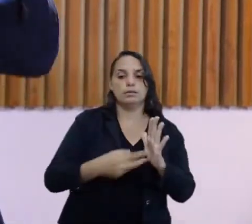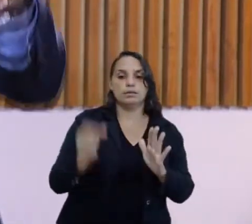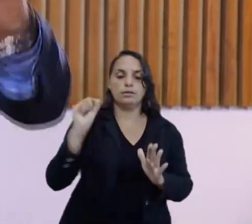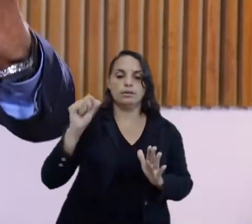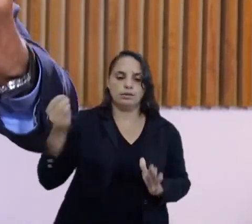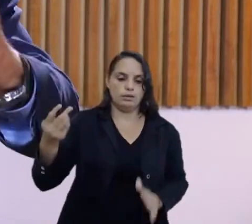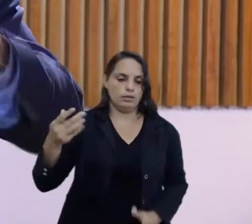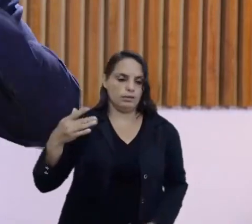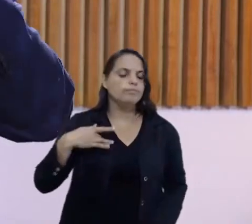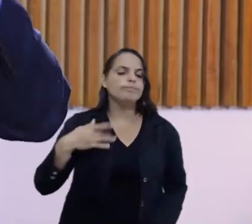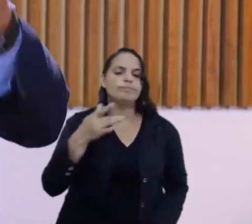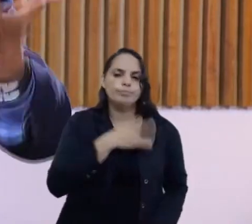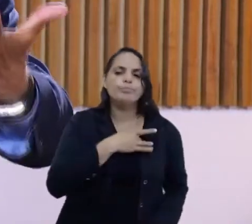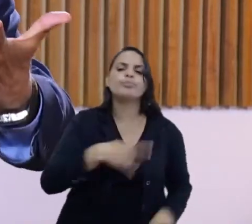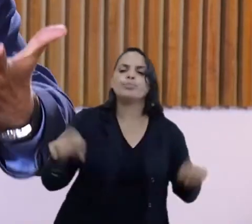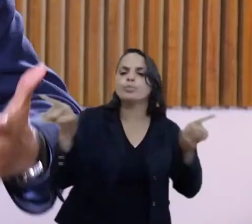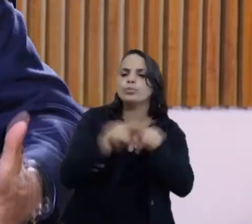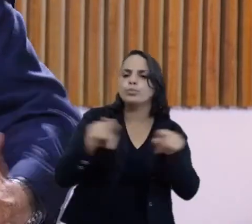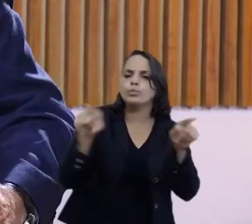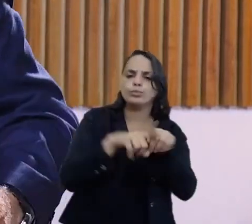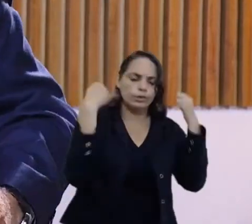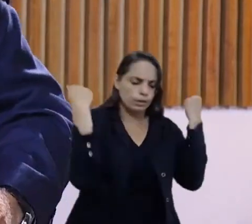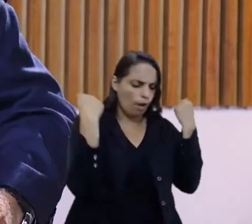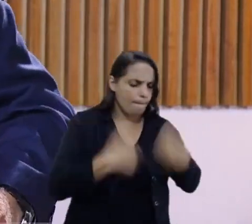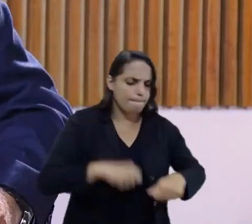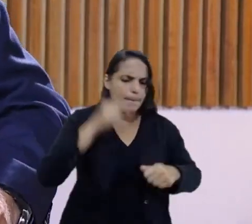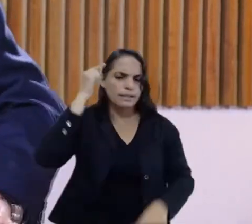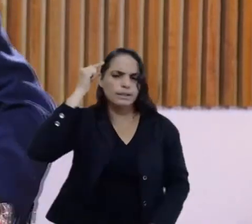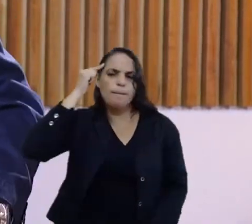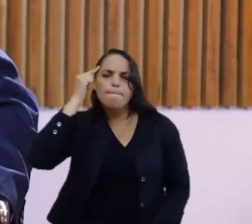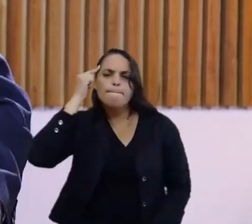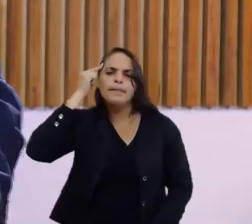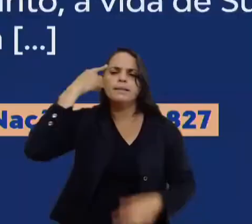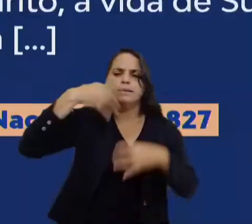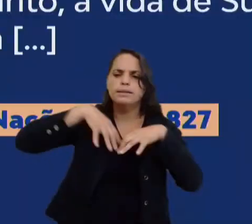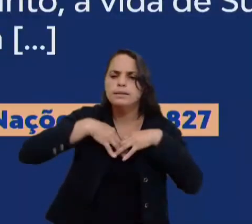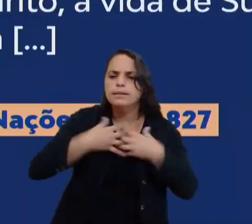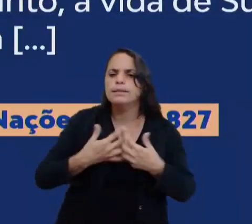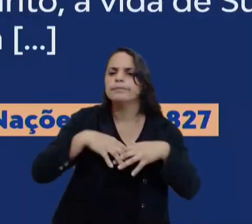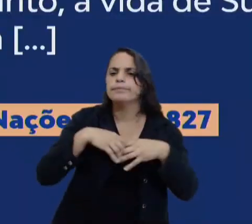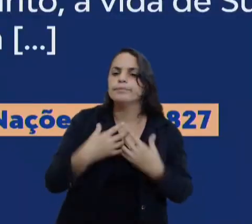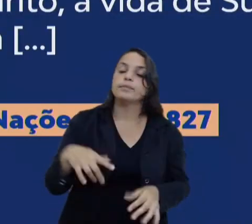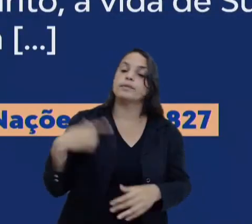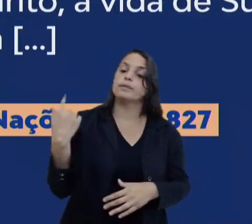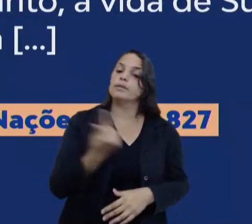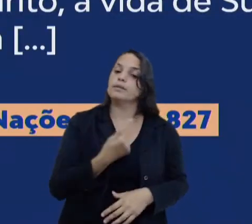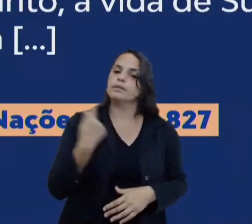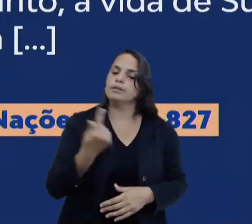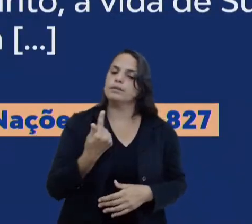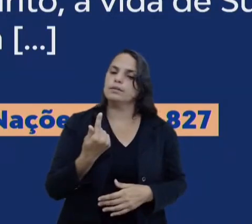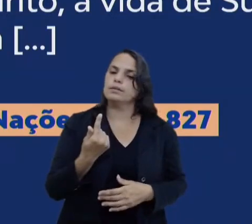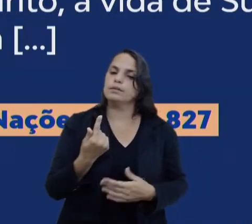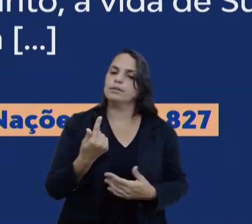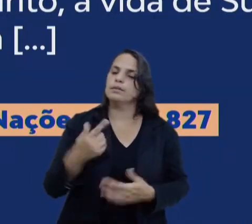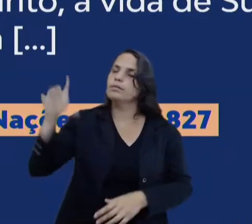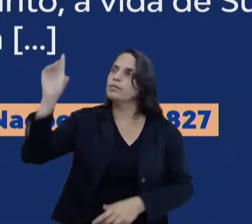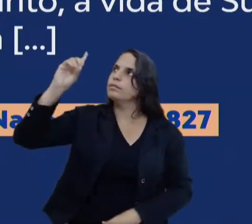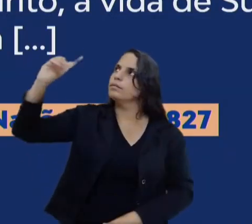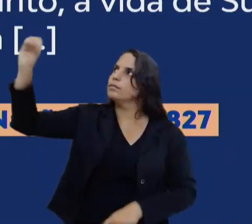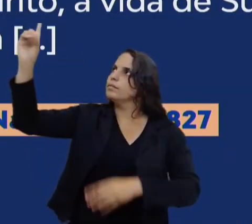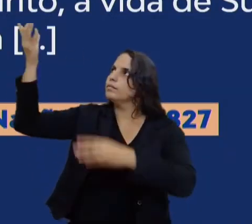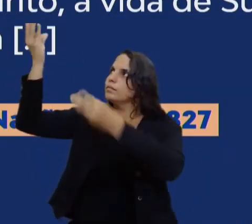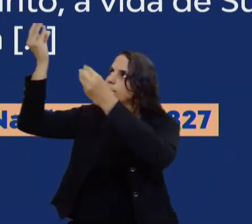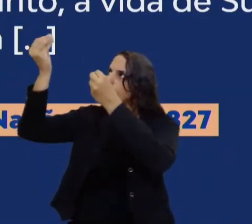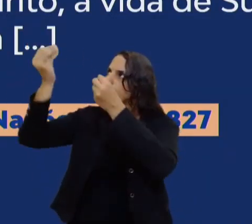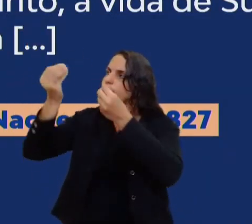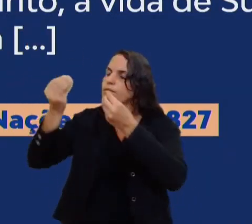poder mental também, capacidade de pensar. Diz assim, as inesgotáveis provisões do céu